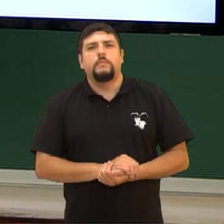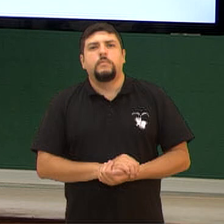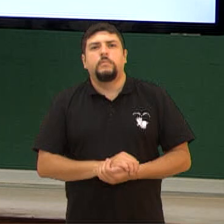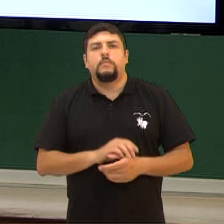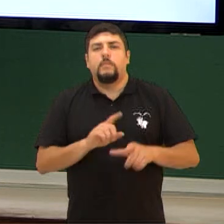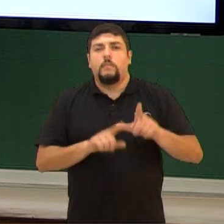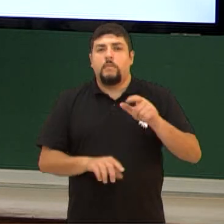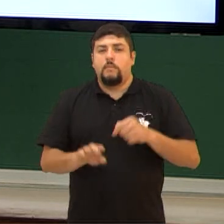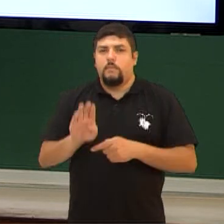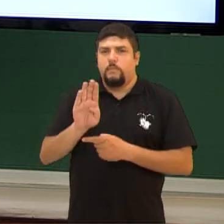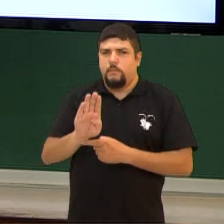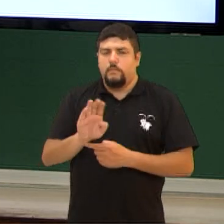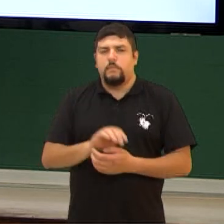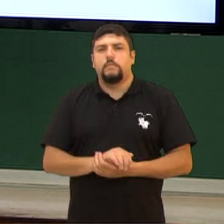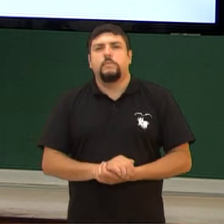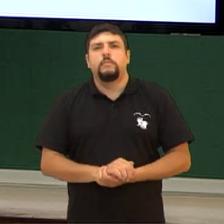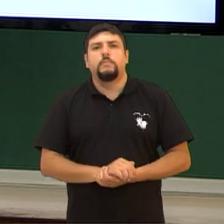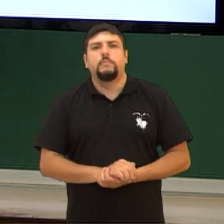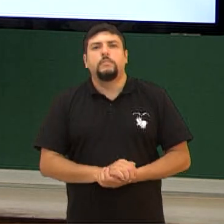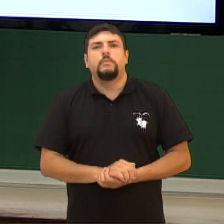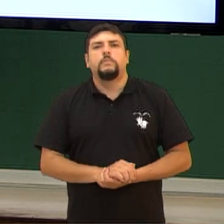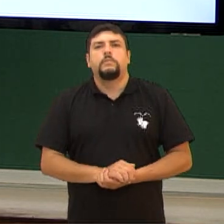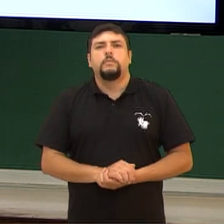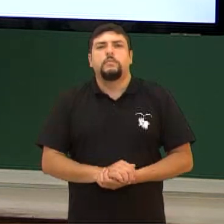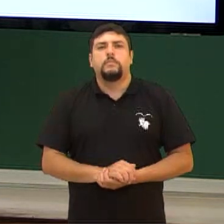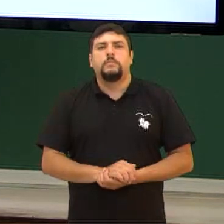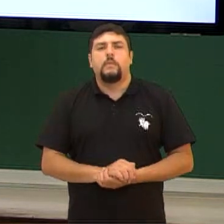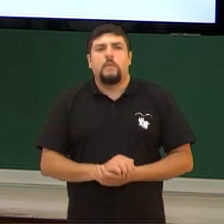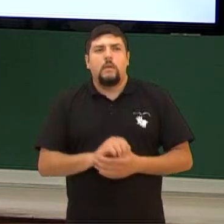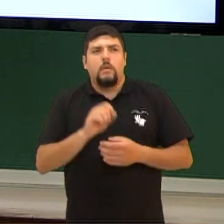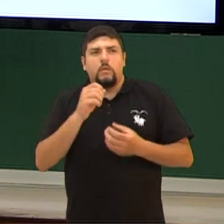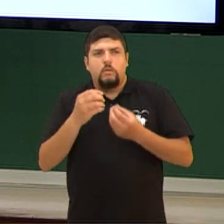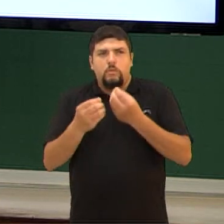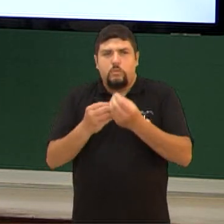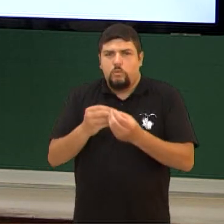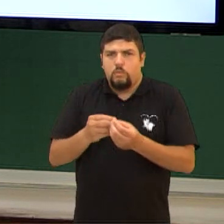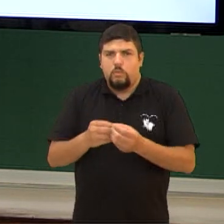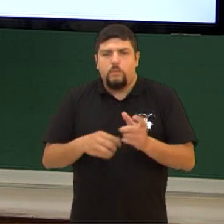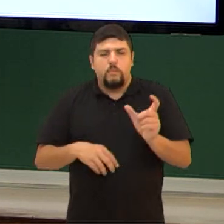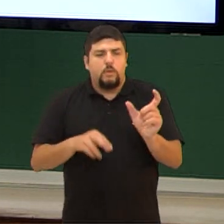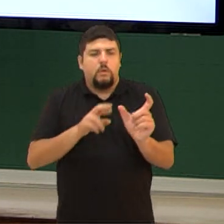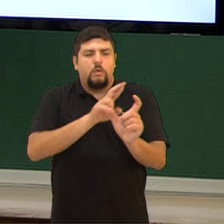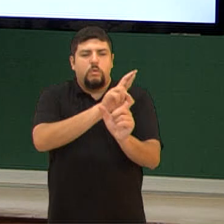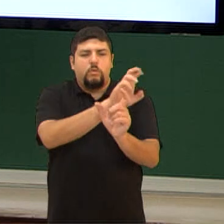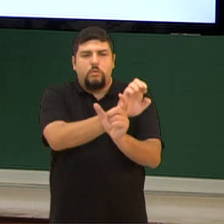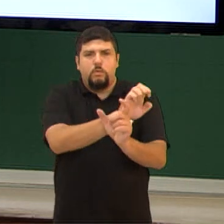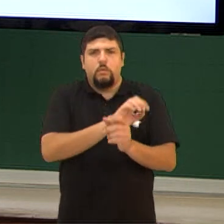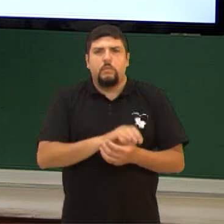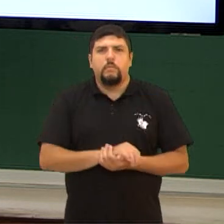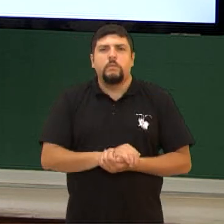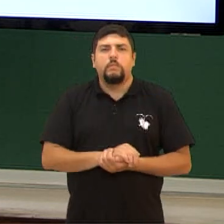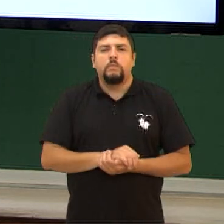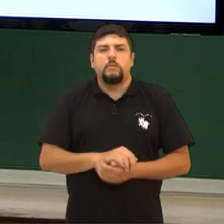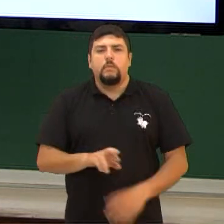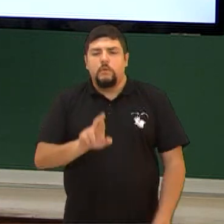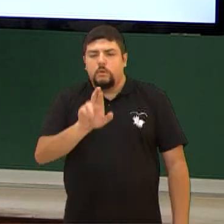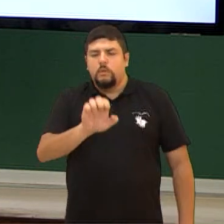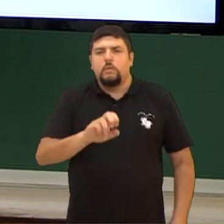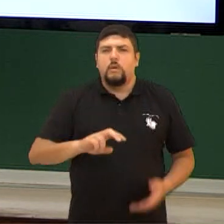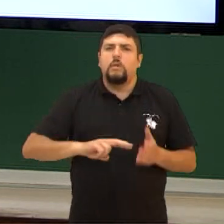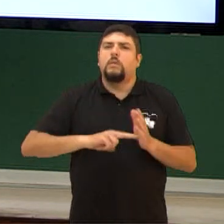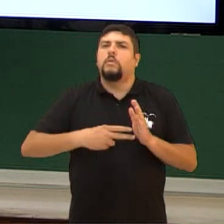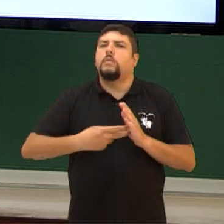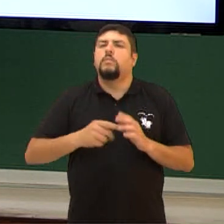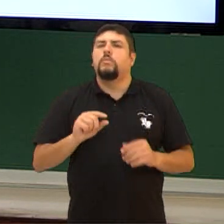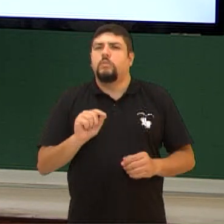a questão é se esse prefixo er, né, que vem antes do rebuild e do regained, indicam que